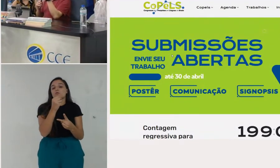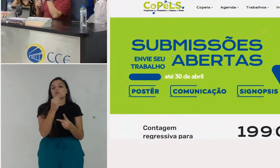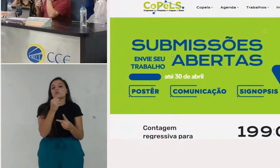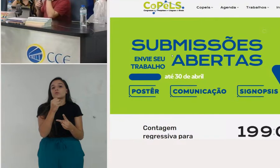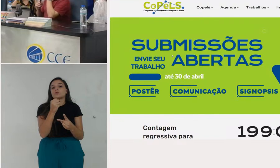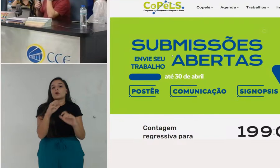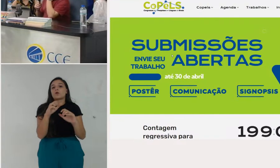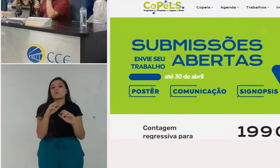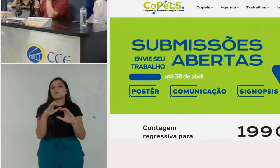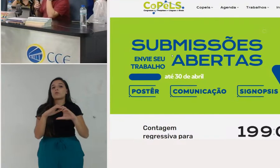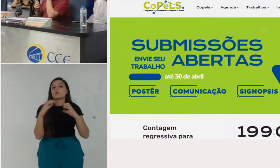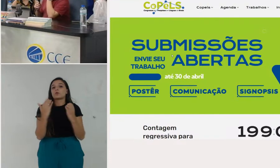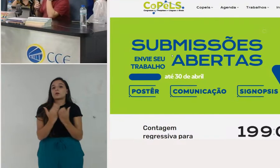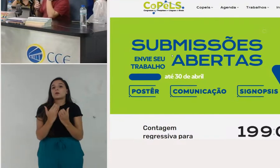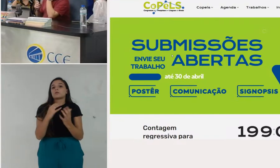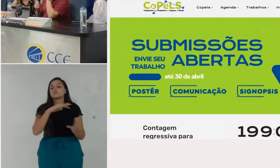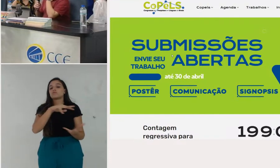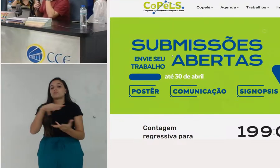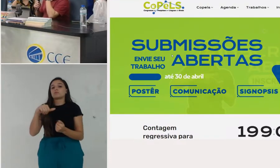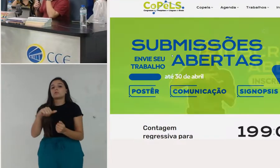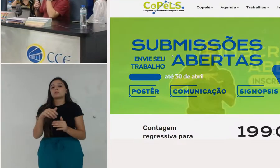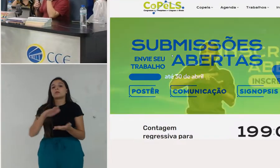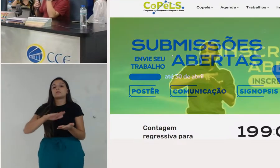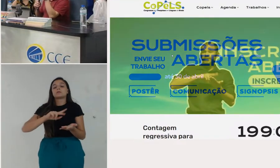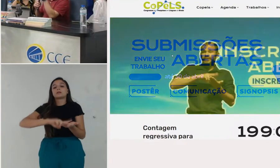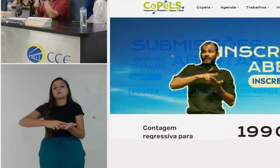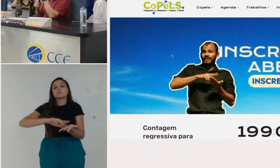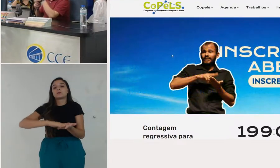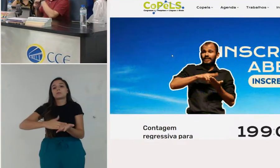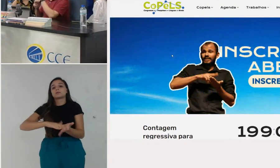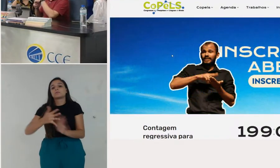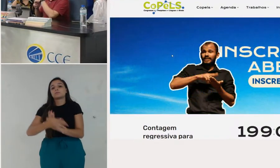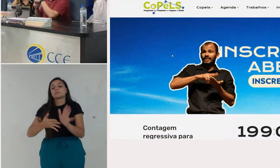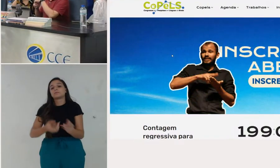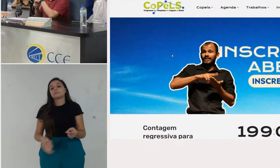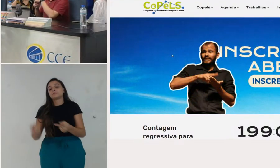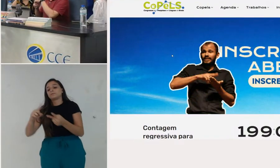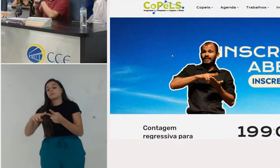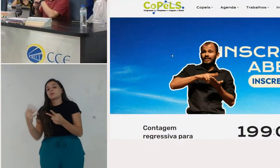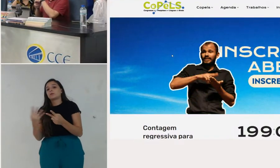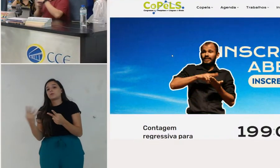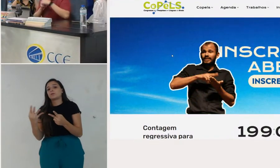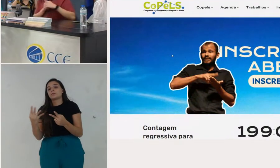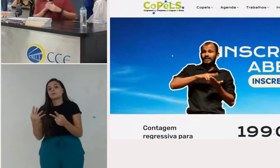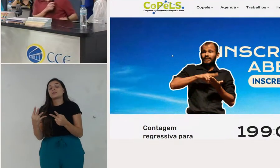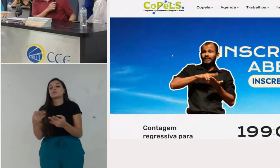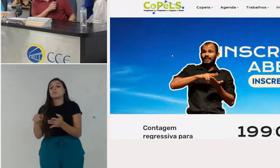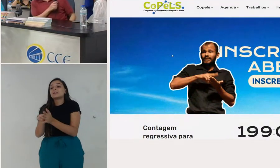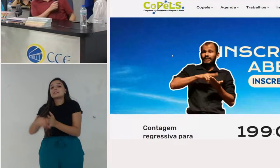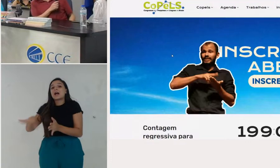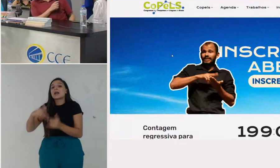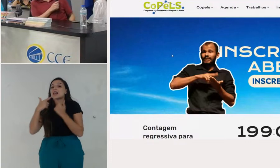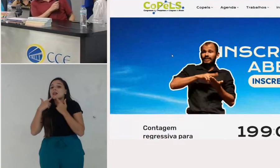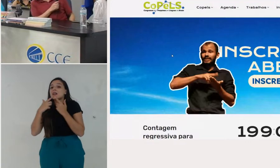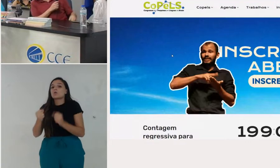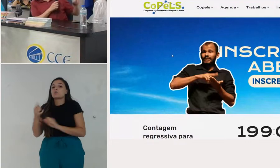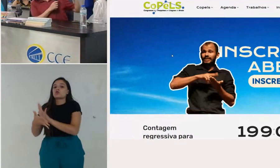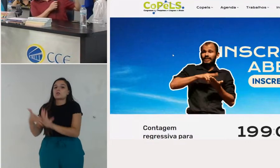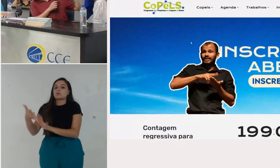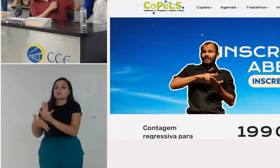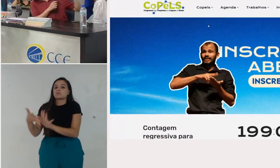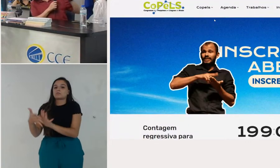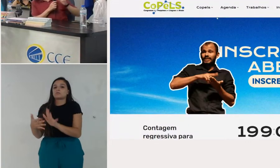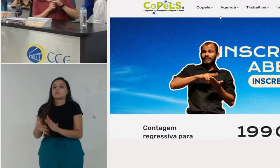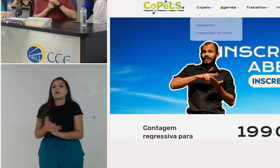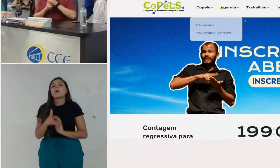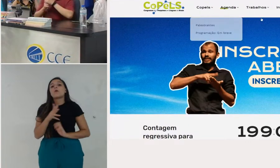Internacional de Tradução e Interpretação de Línguas de Sinais e no 4º Congresso Internacional de Estudos Linguísticos de Línguas de Sinais.